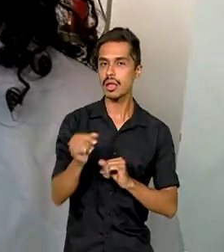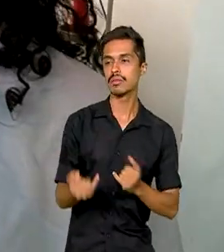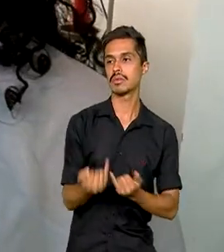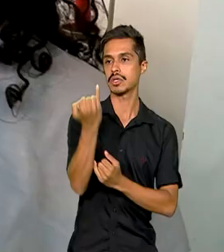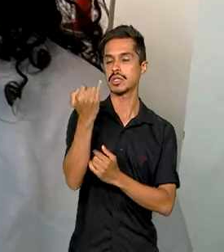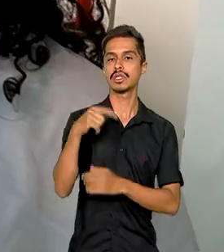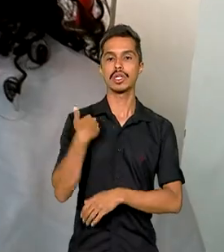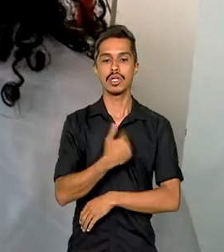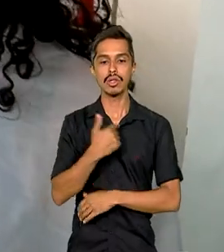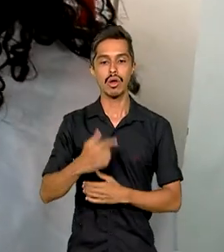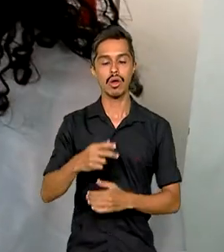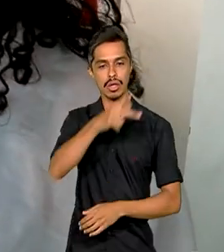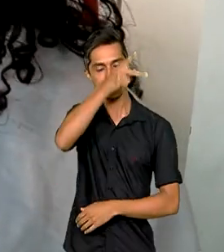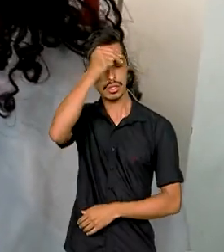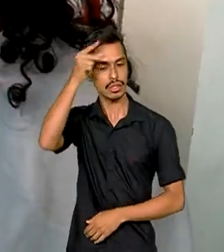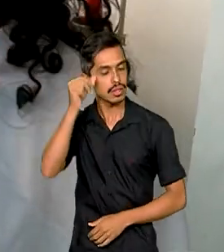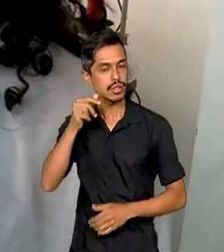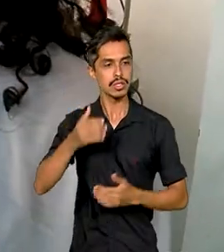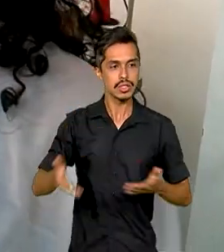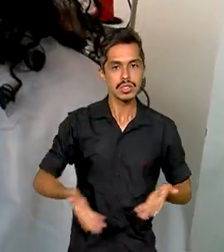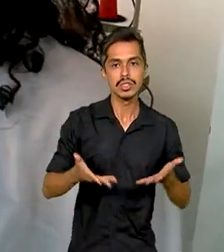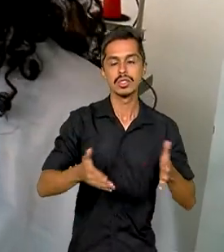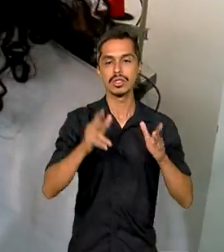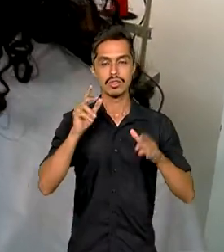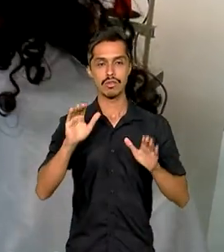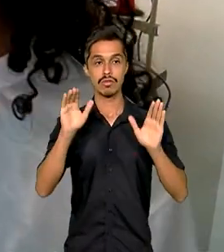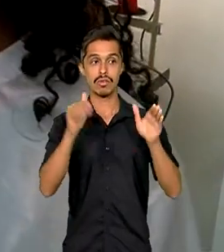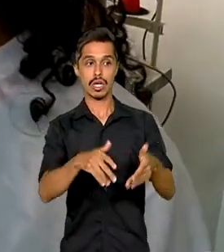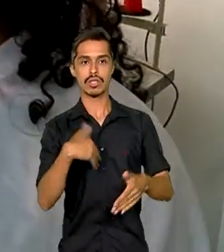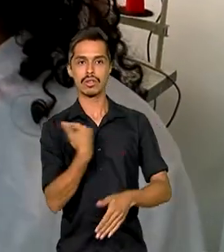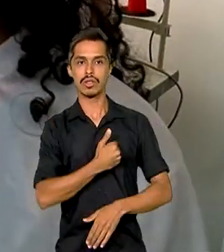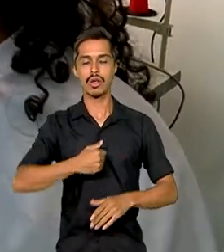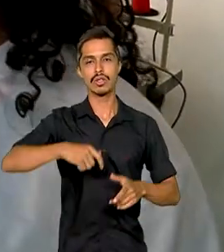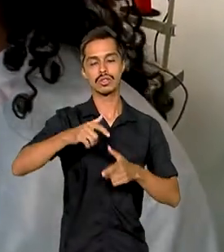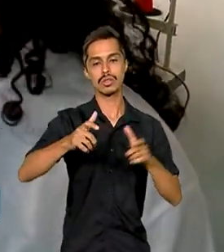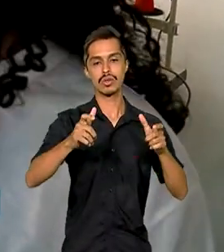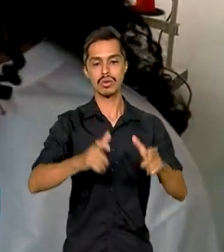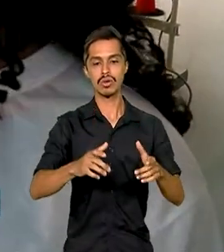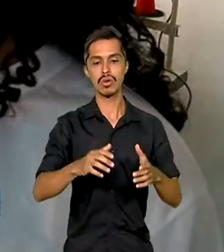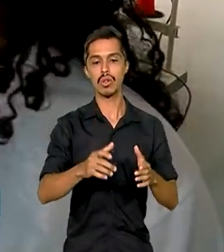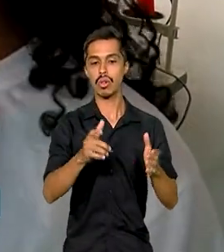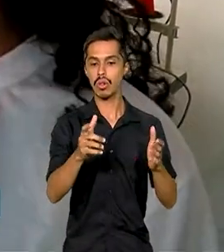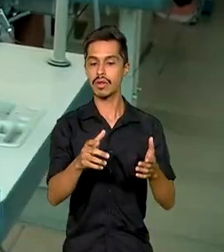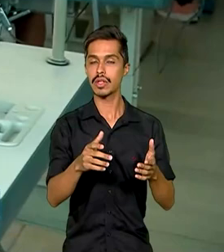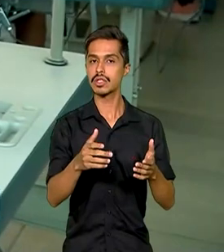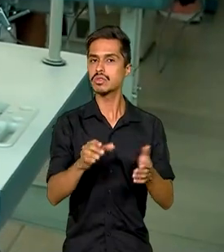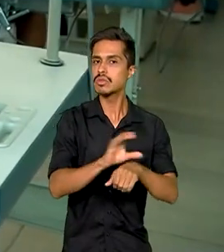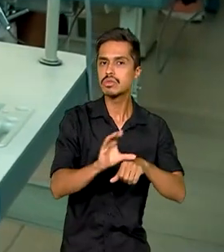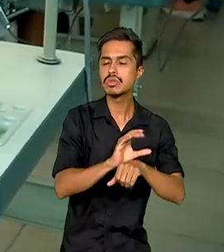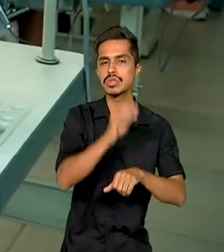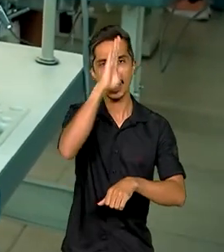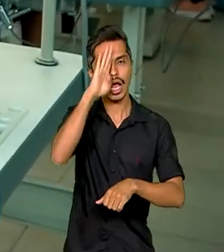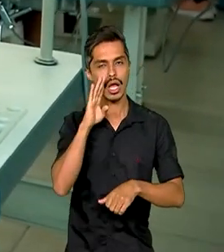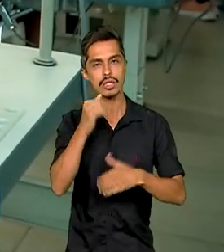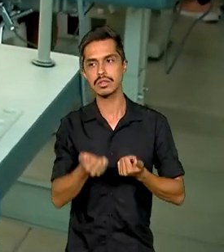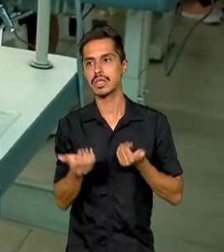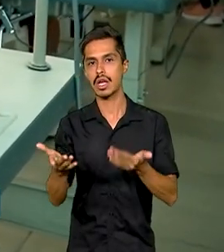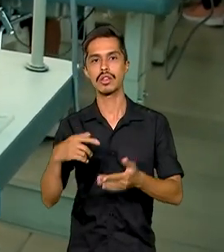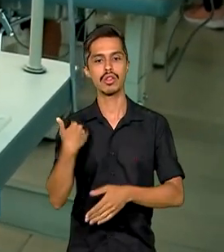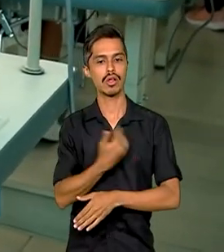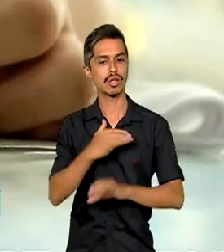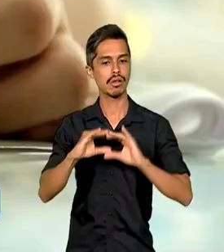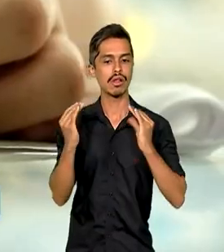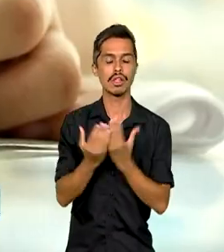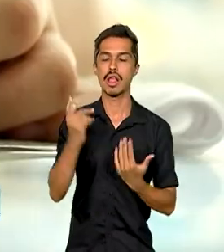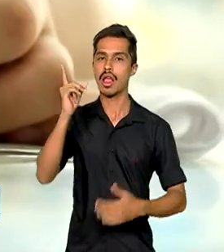da prefeitura, que dá uma atenção toda voltada para o nosso público feminino, ofertando cursos gratuitos para a nossa comunidade. É